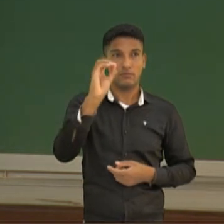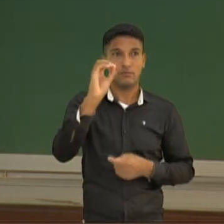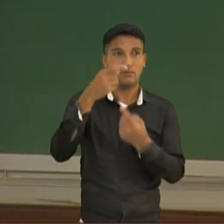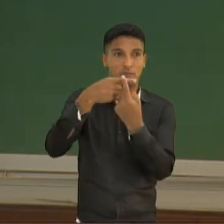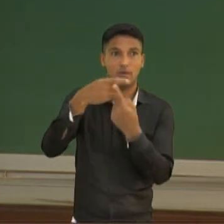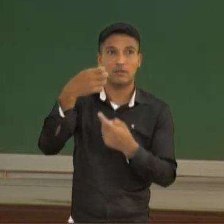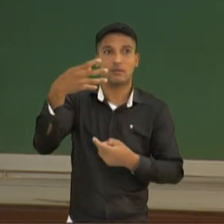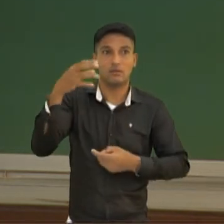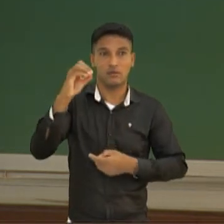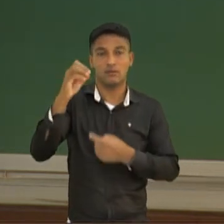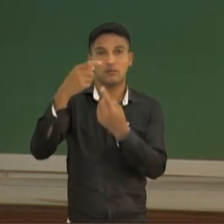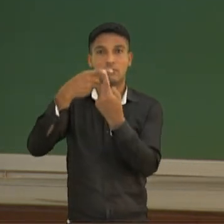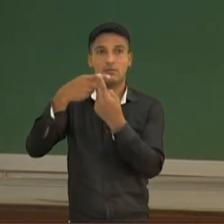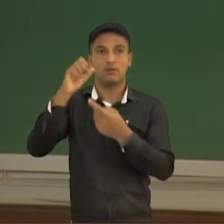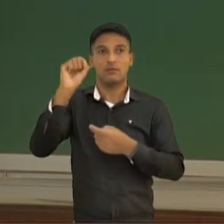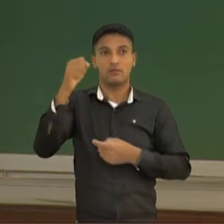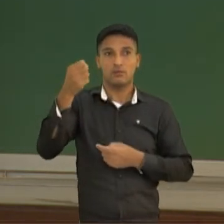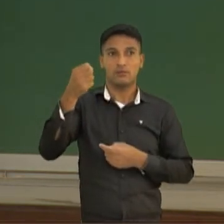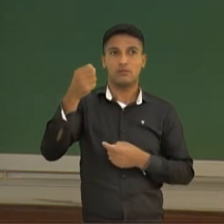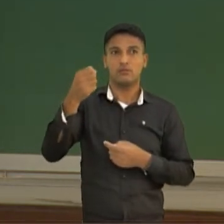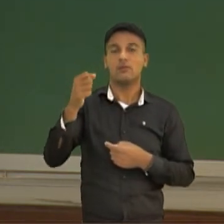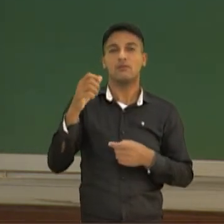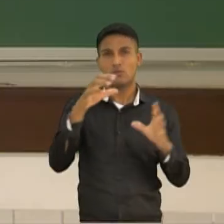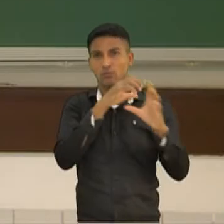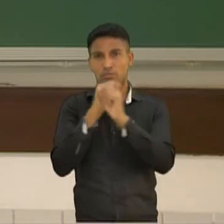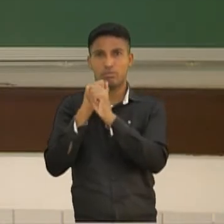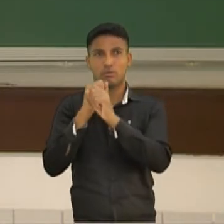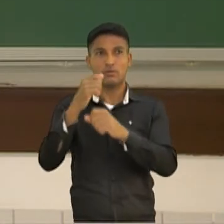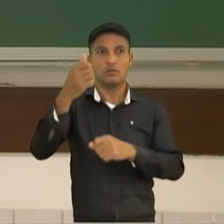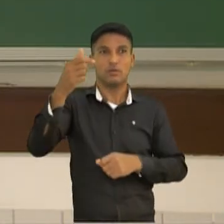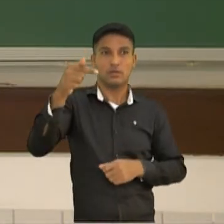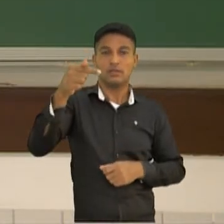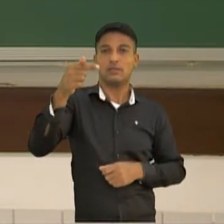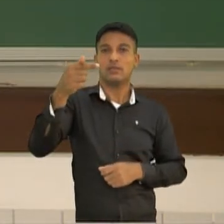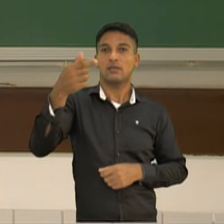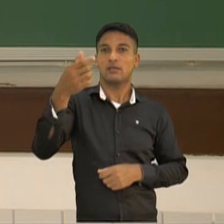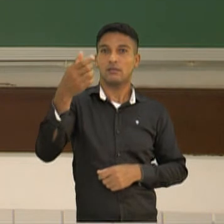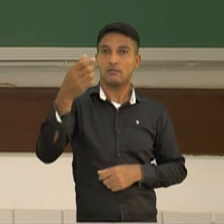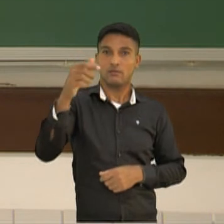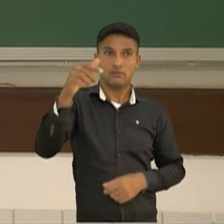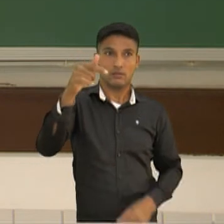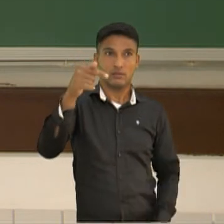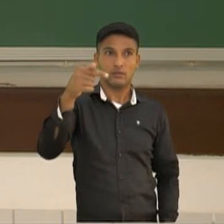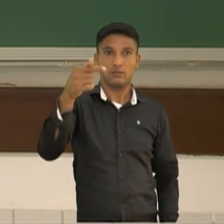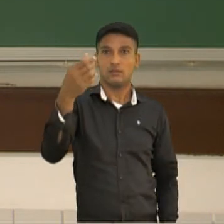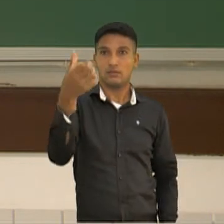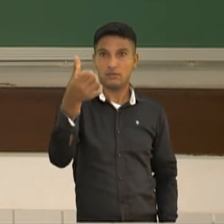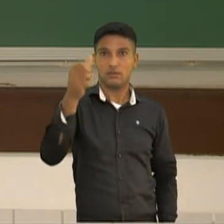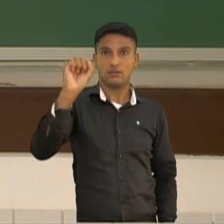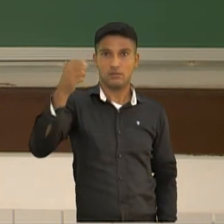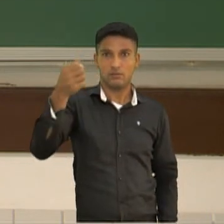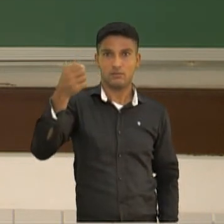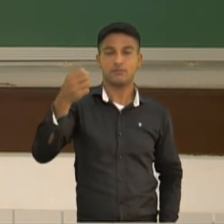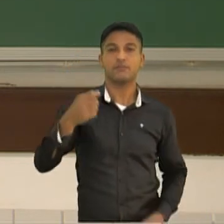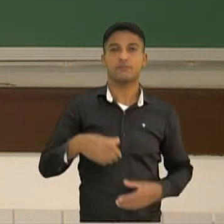bem. Qual será a outra maneira? Bom, eu vou dar uma dica e vou pedir para vocês pensarem um